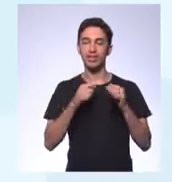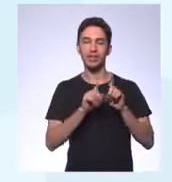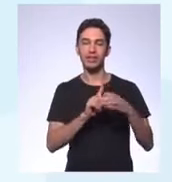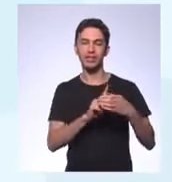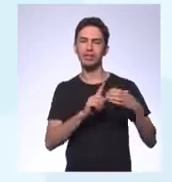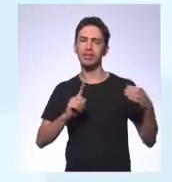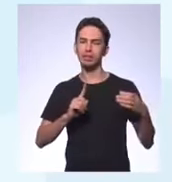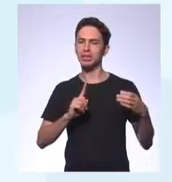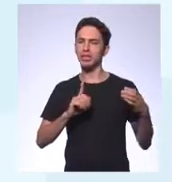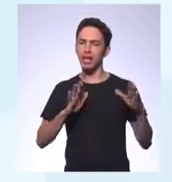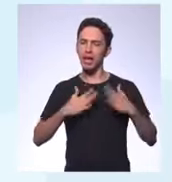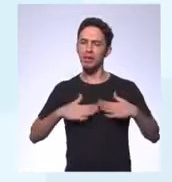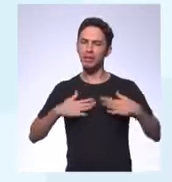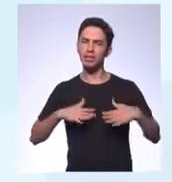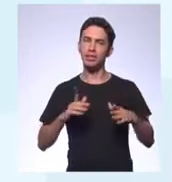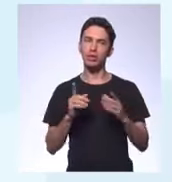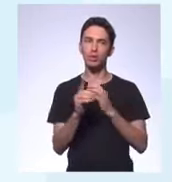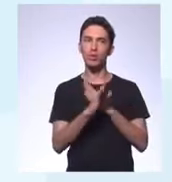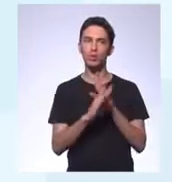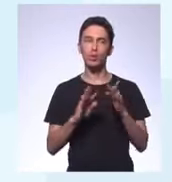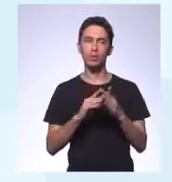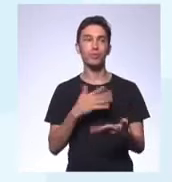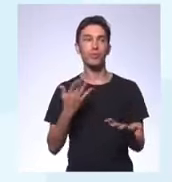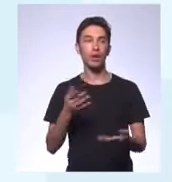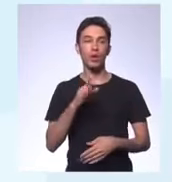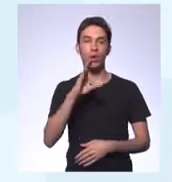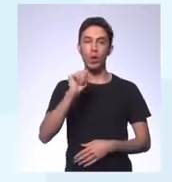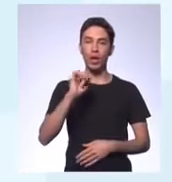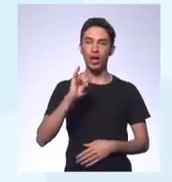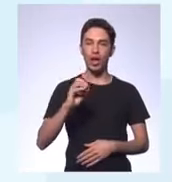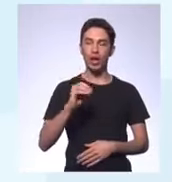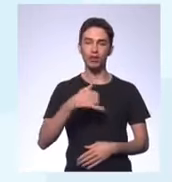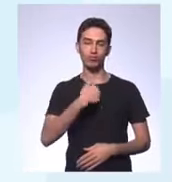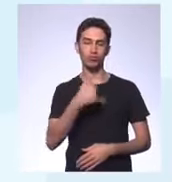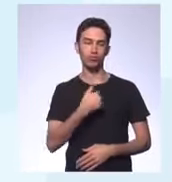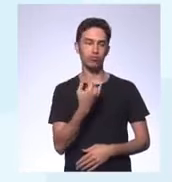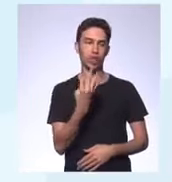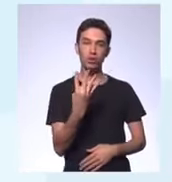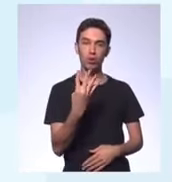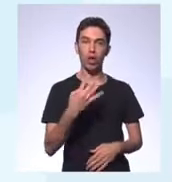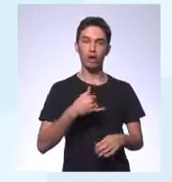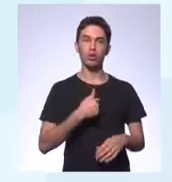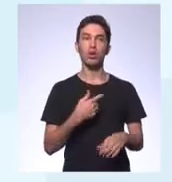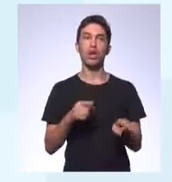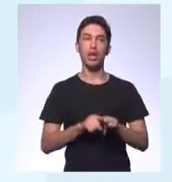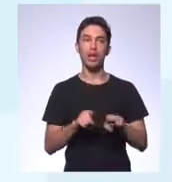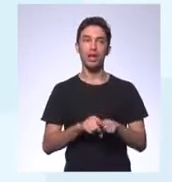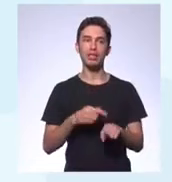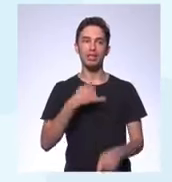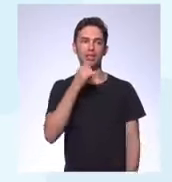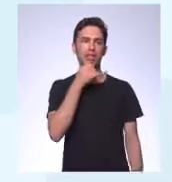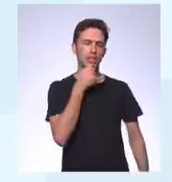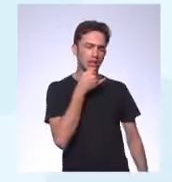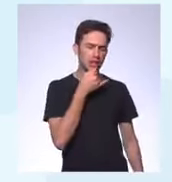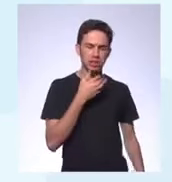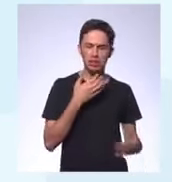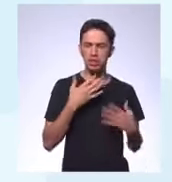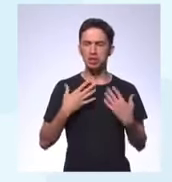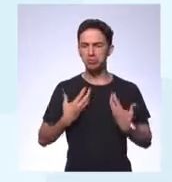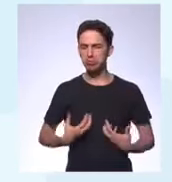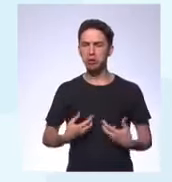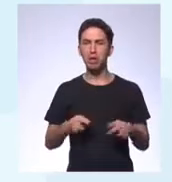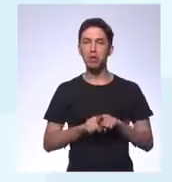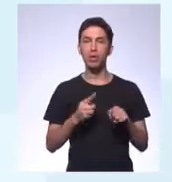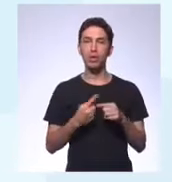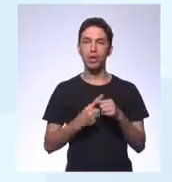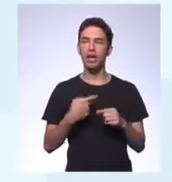Caio, 4 anos, conheceu a praia em plena pandemia. Ele estava triste e desanimado. Já faz muito tempo que está